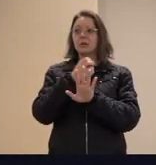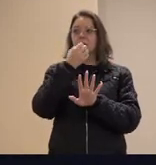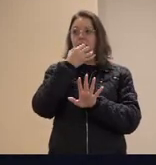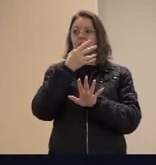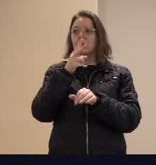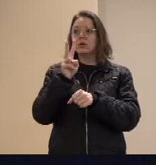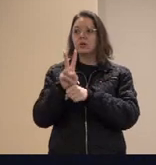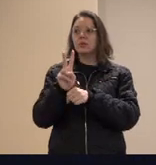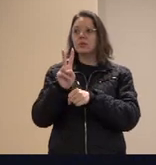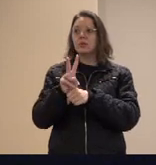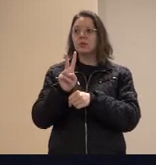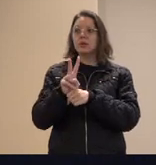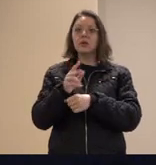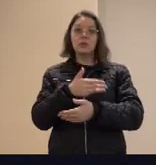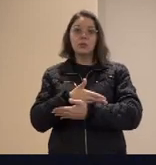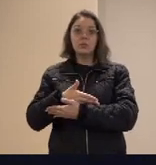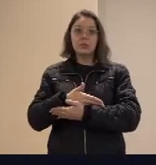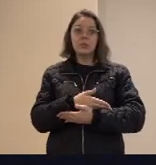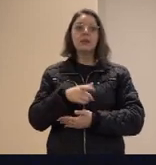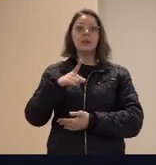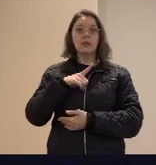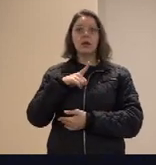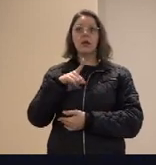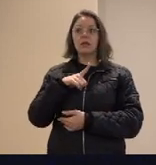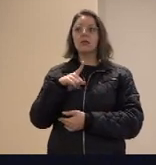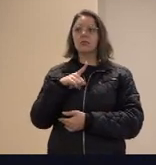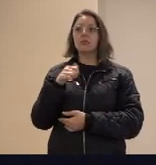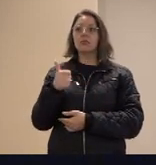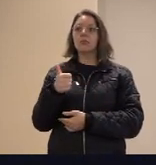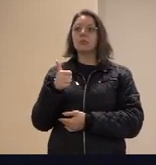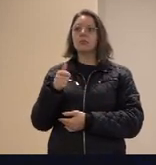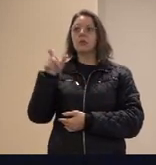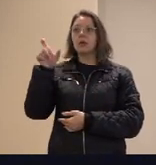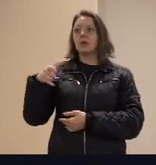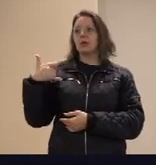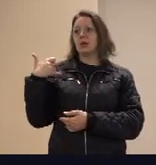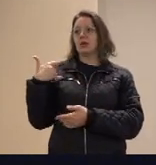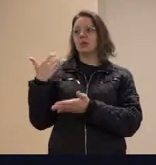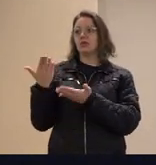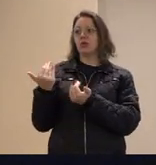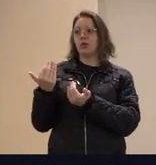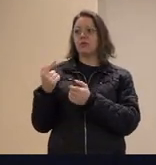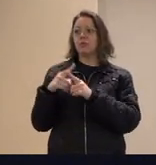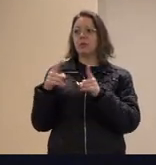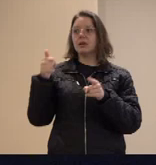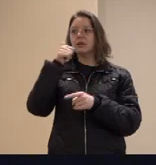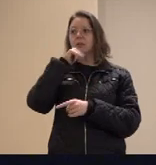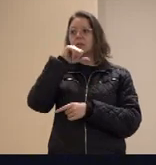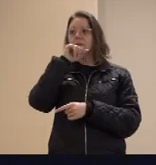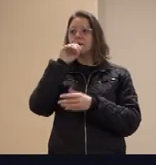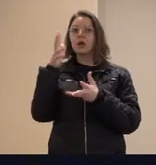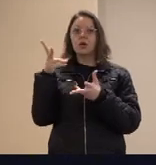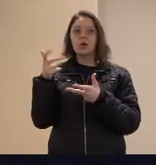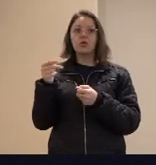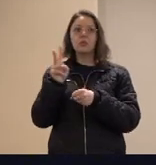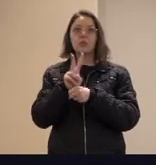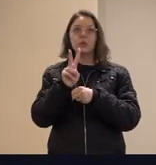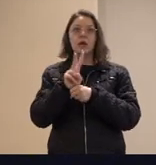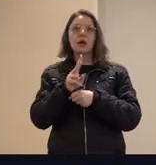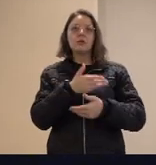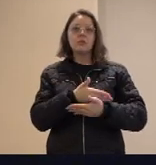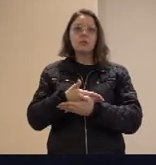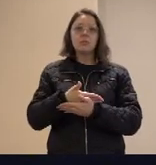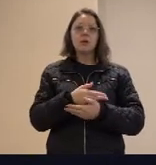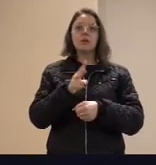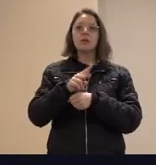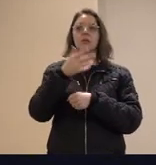com o bebê realmente existem. Ela, apesar da pouca idade, ela é uma excelente mãe. Cuidados com a criança, a gente